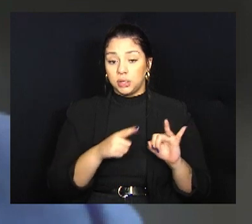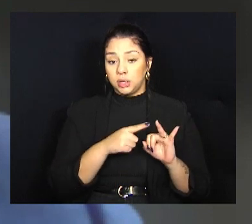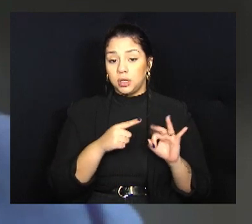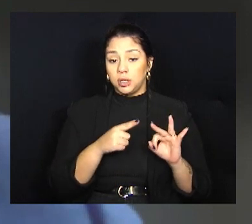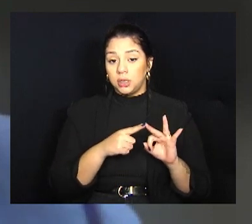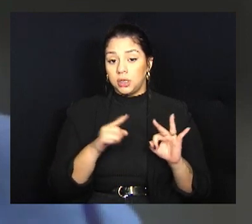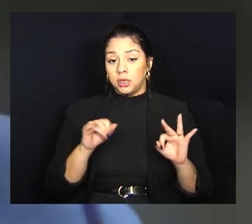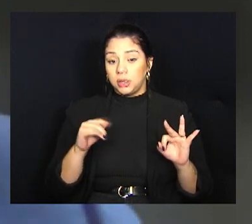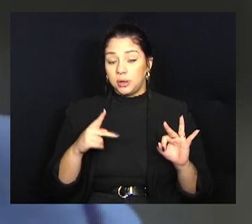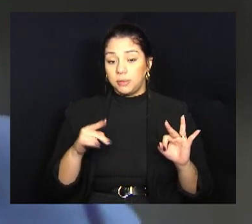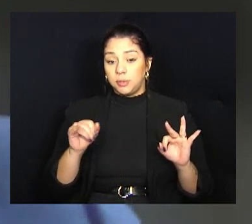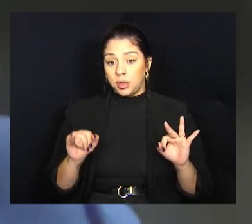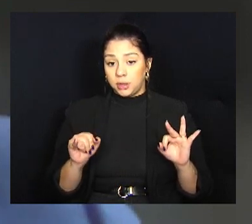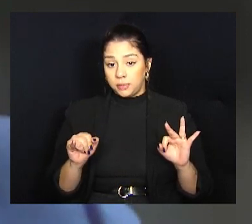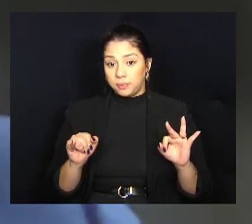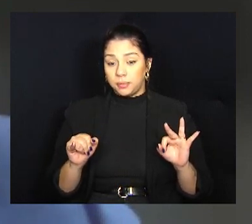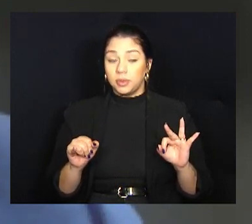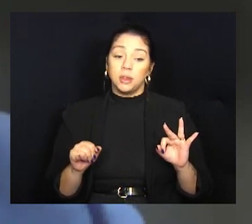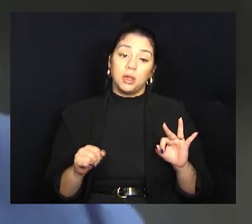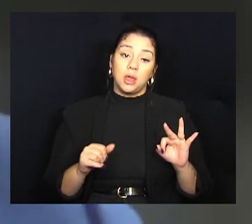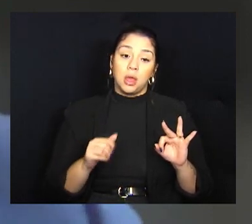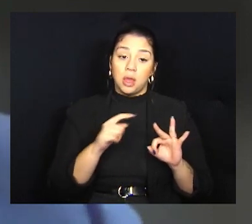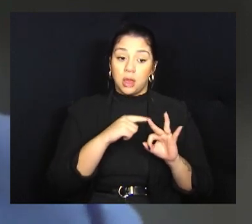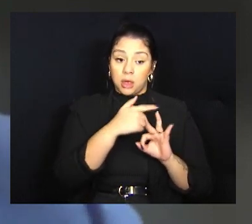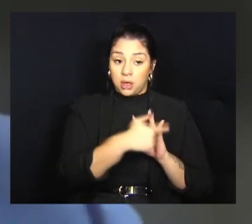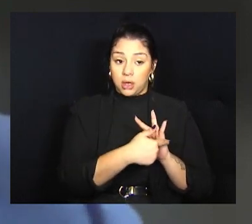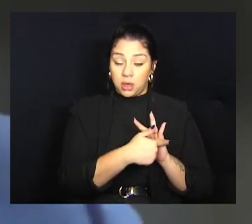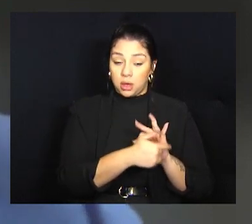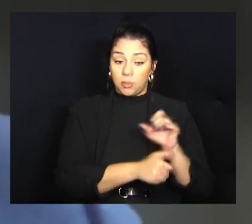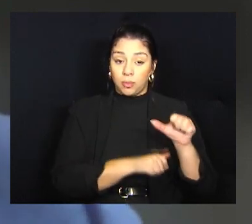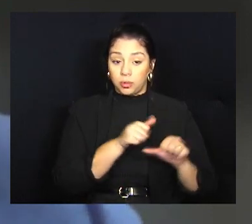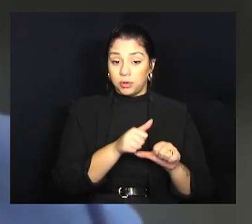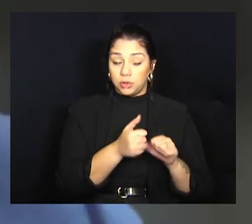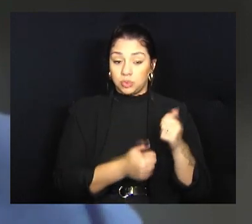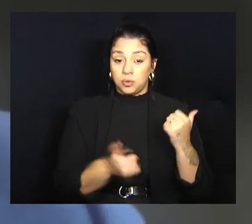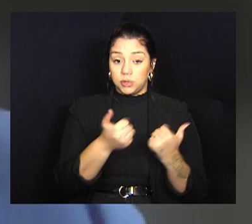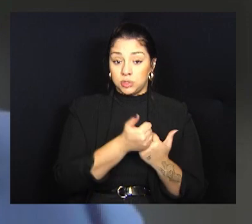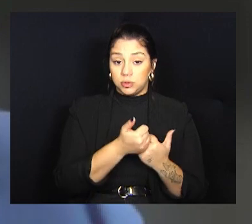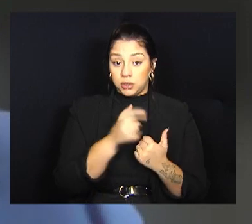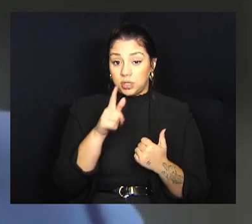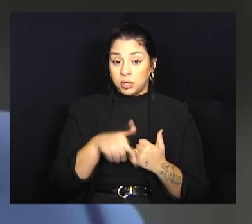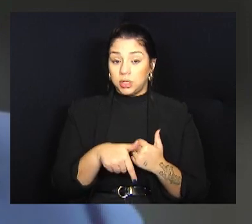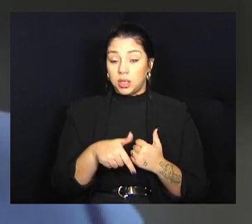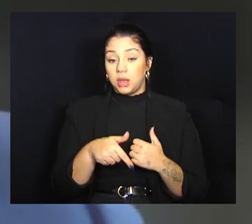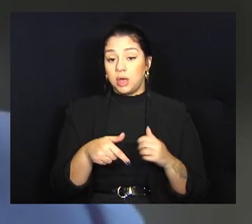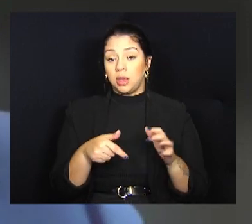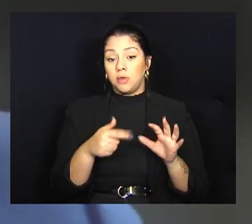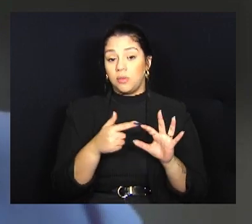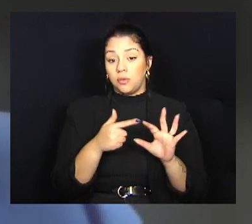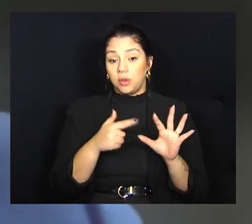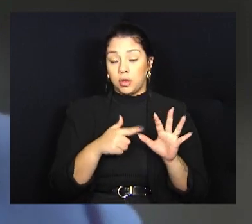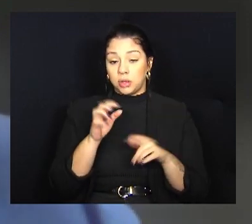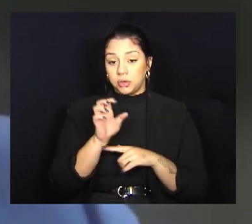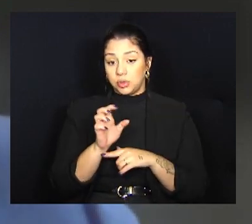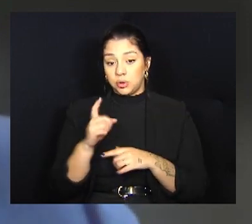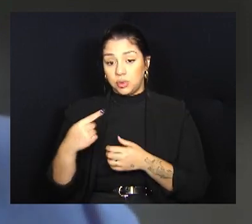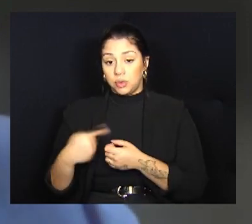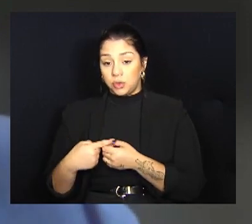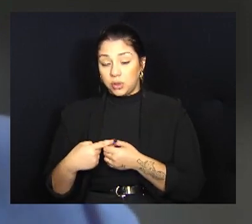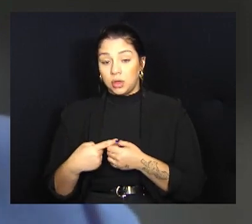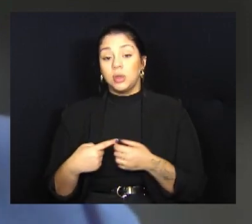sobre bens e serviços, que vai ser de âmbito estadual e municipal, extingue o